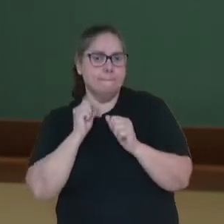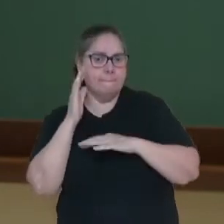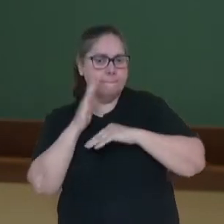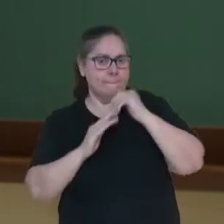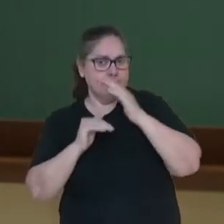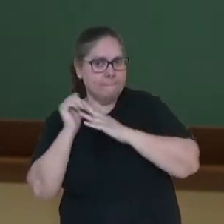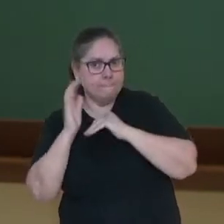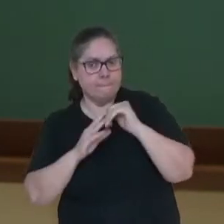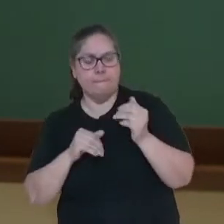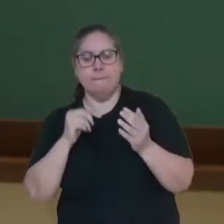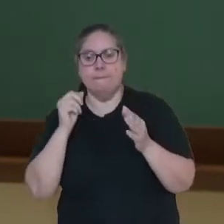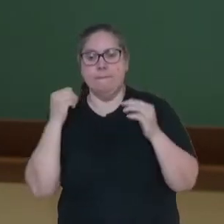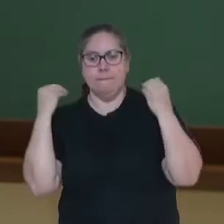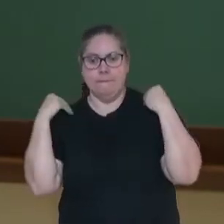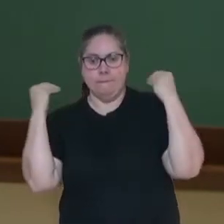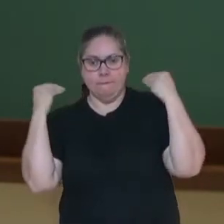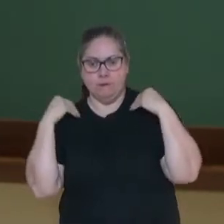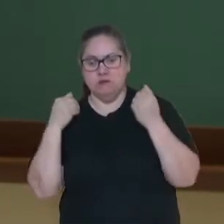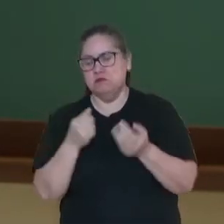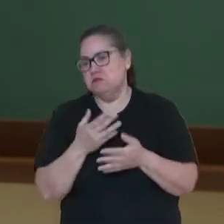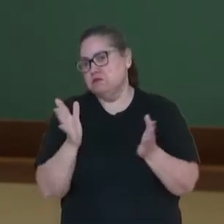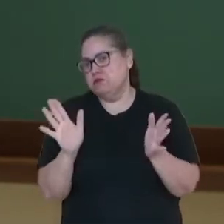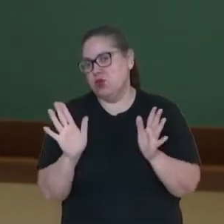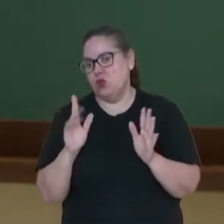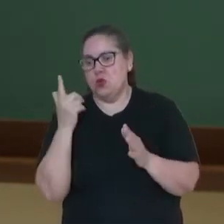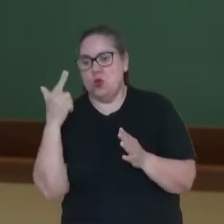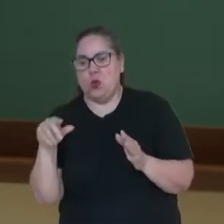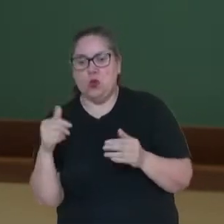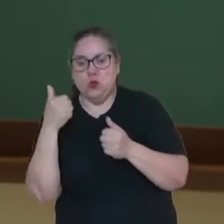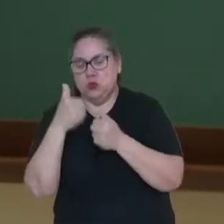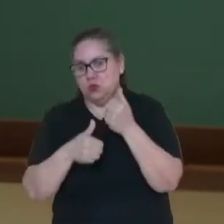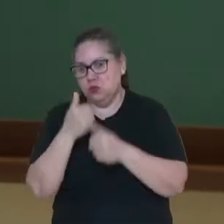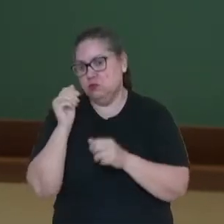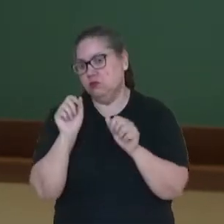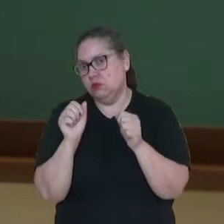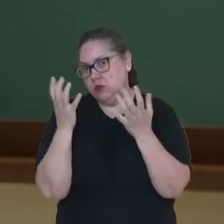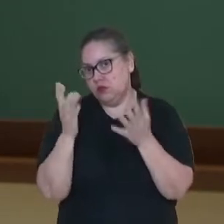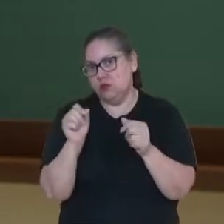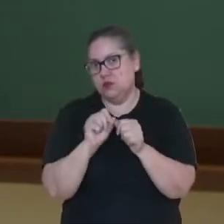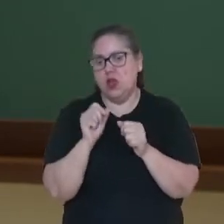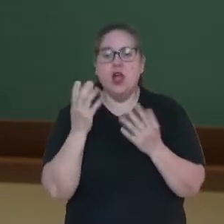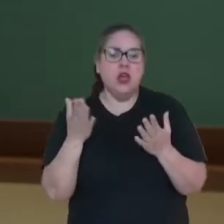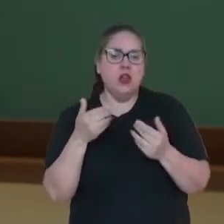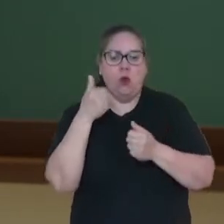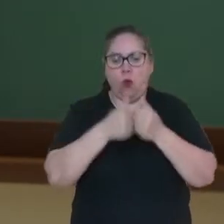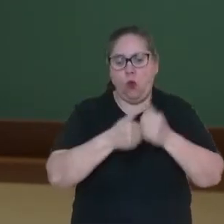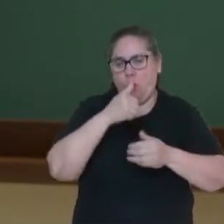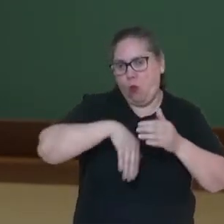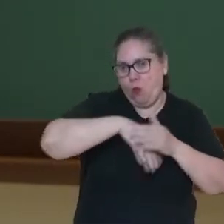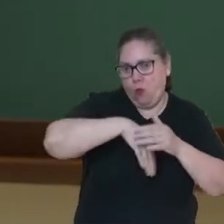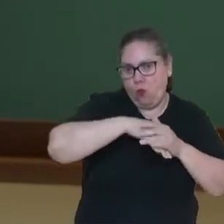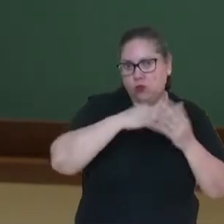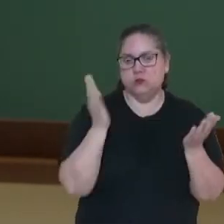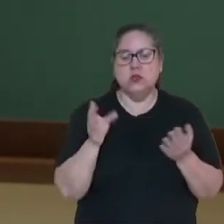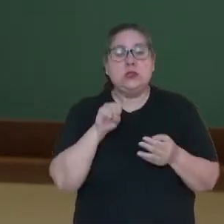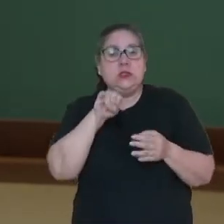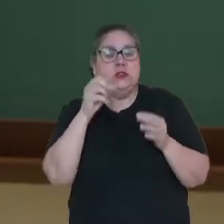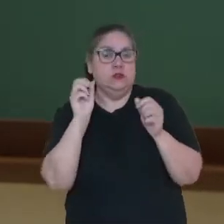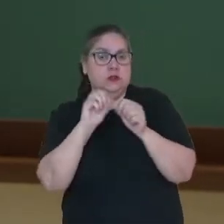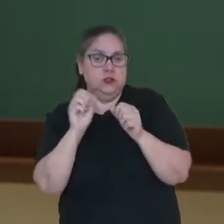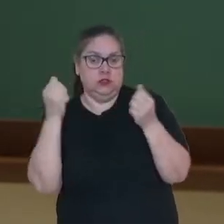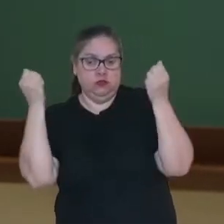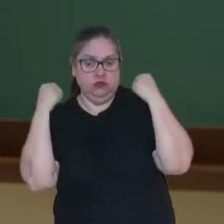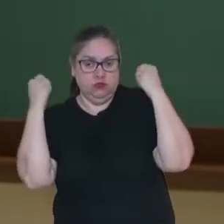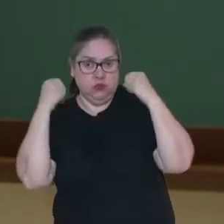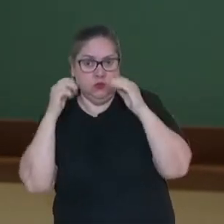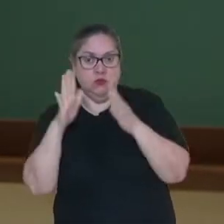praticar ginástica independente de um outro esporte que eu queira fazer. Eu quero jogar futebol. Se eu fizer